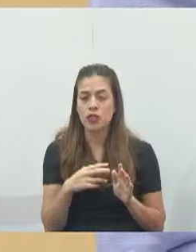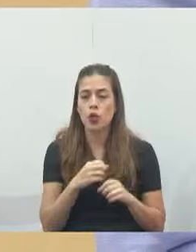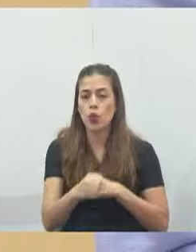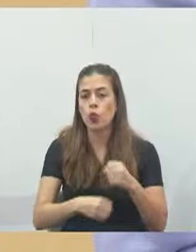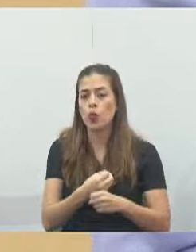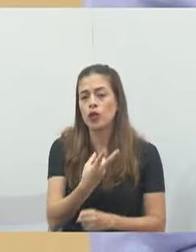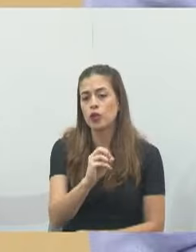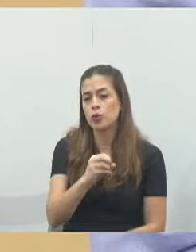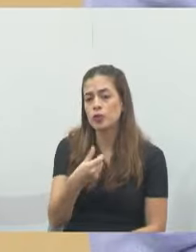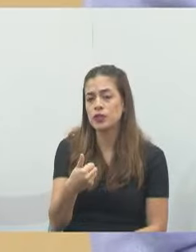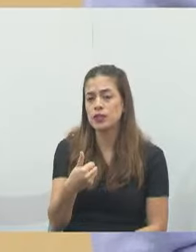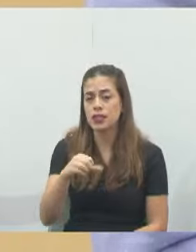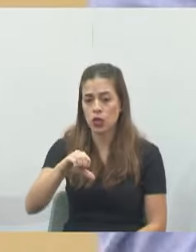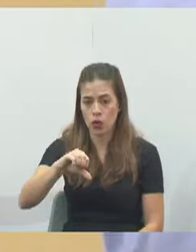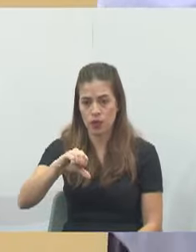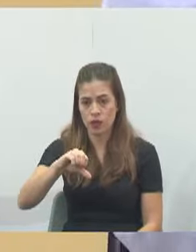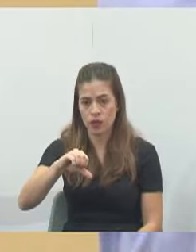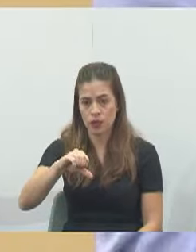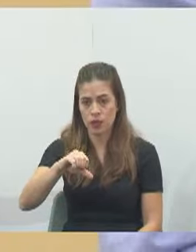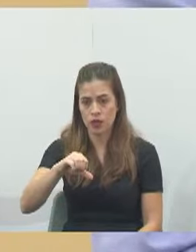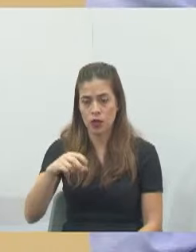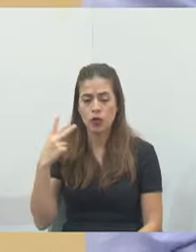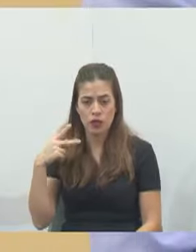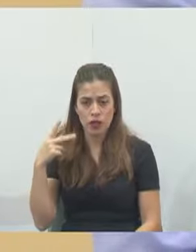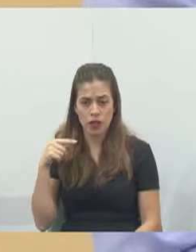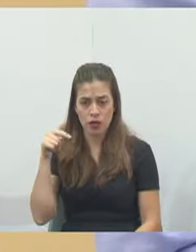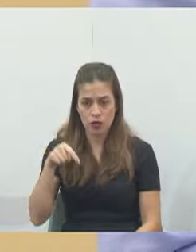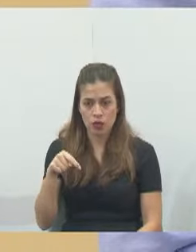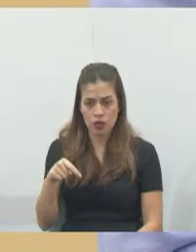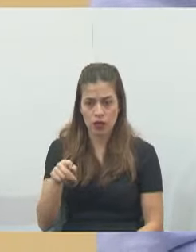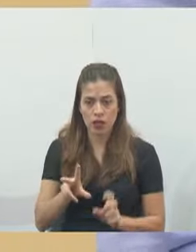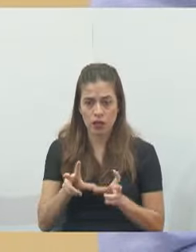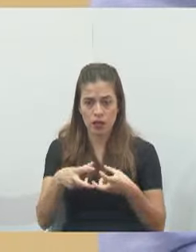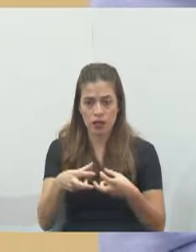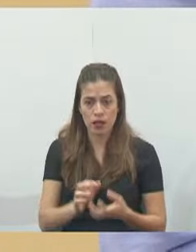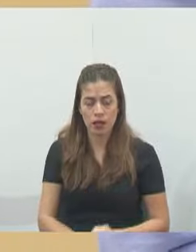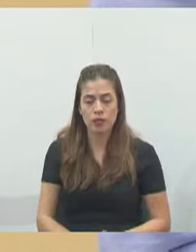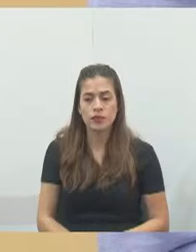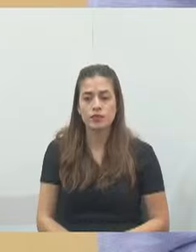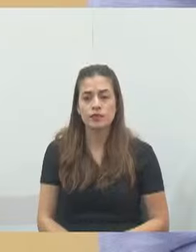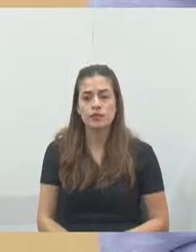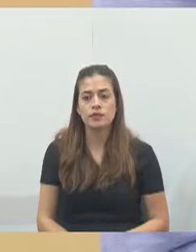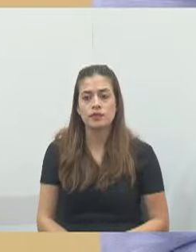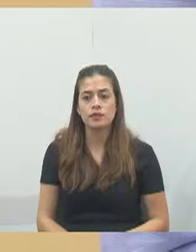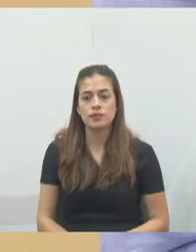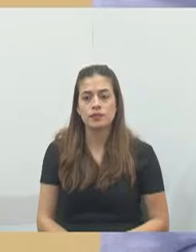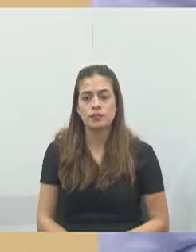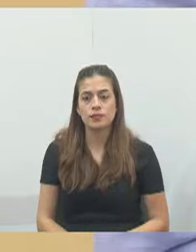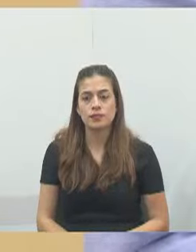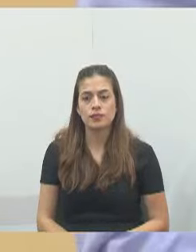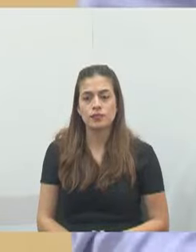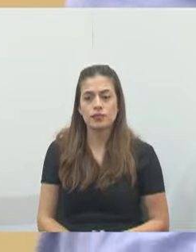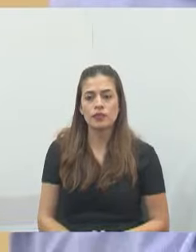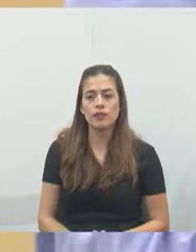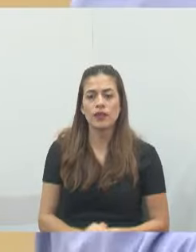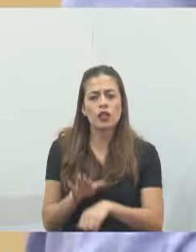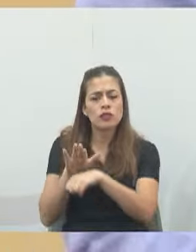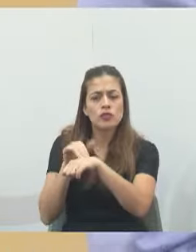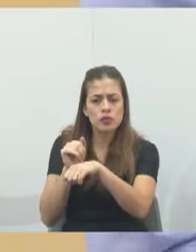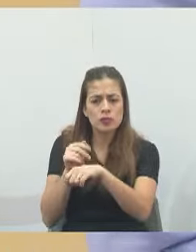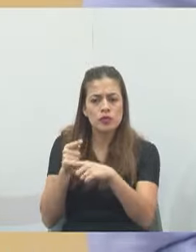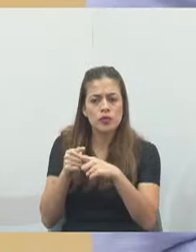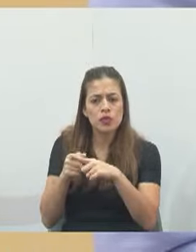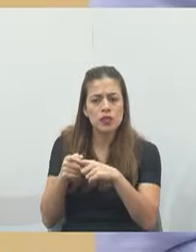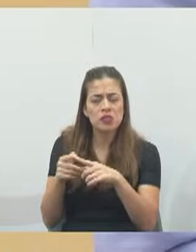2019, 2020, mais ou menos, um vereador da casa, né, que a gente procurou, e até porque